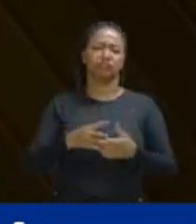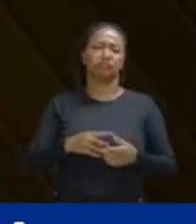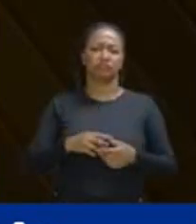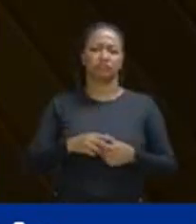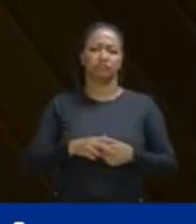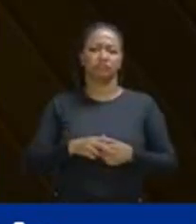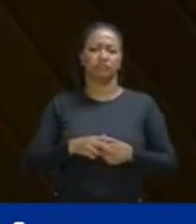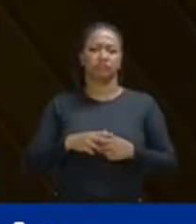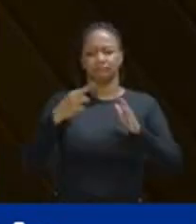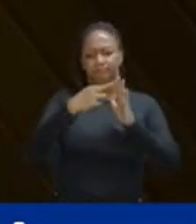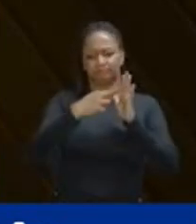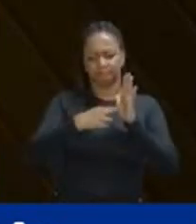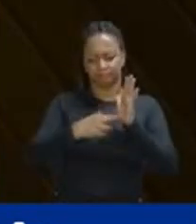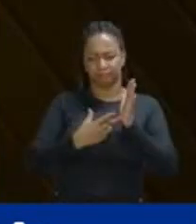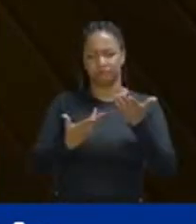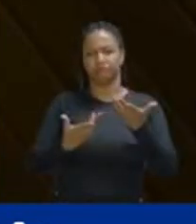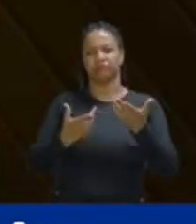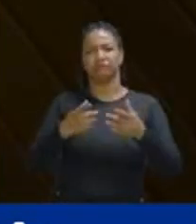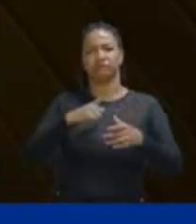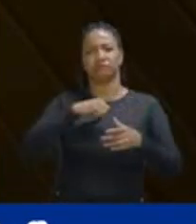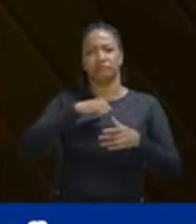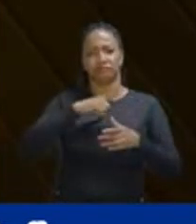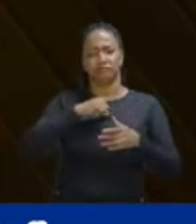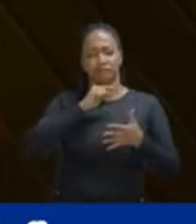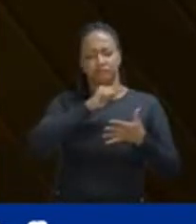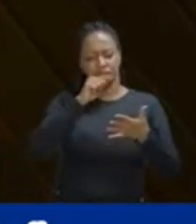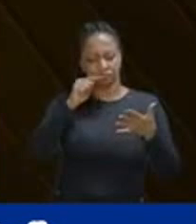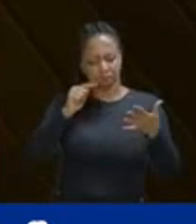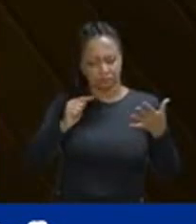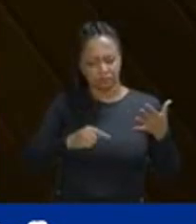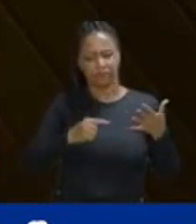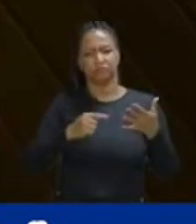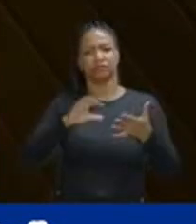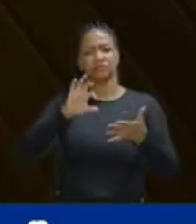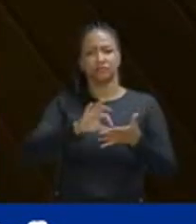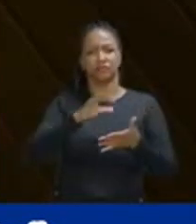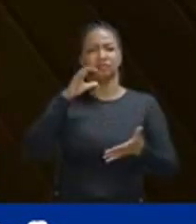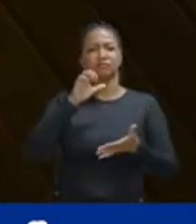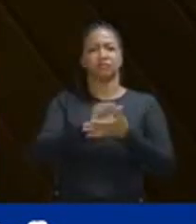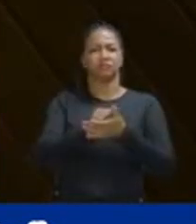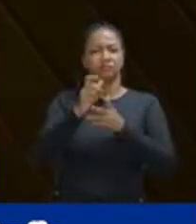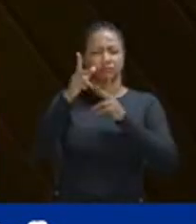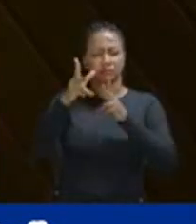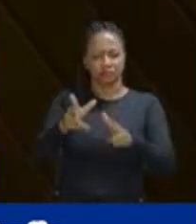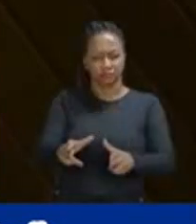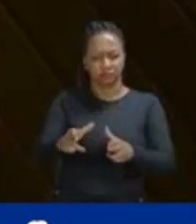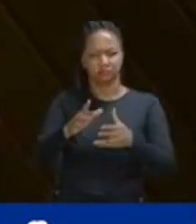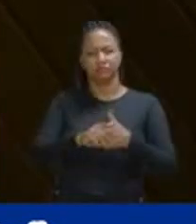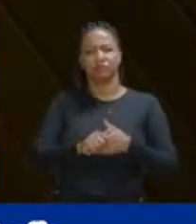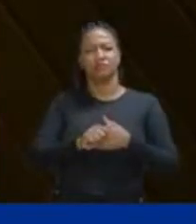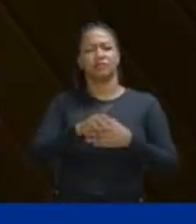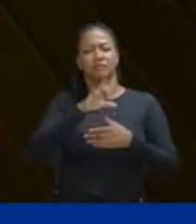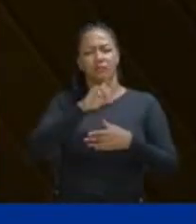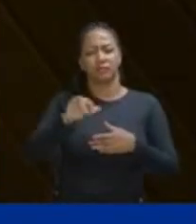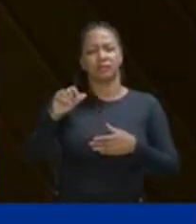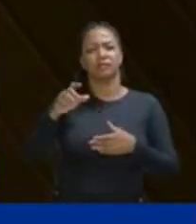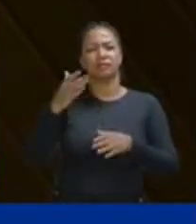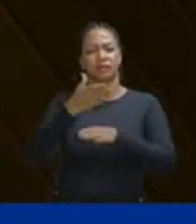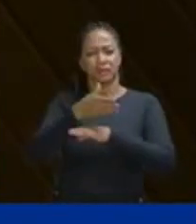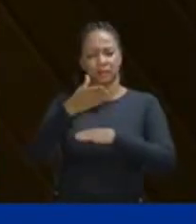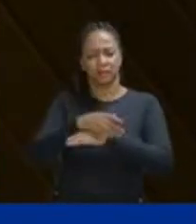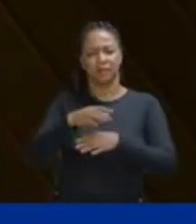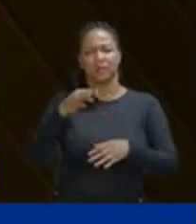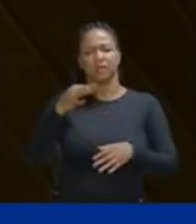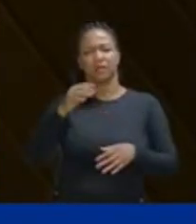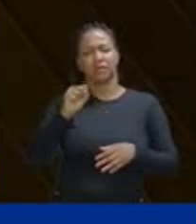regência diz que, detectados no processamento registros com idêntica data de filiação, o TSE